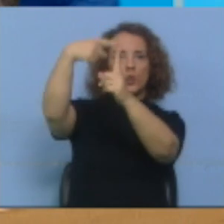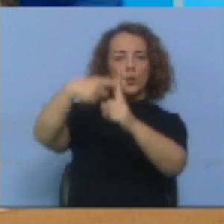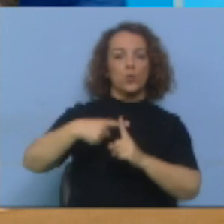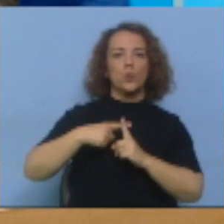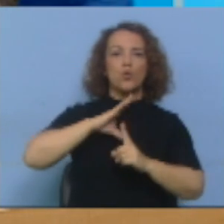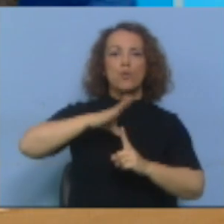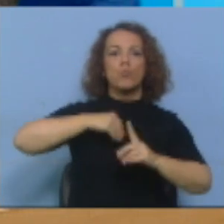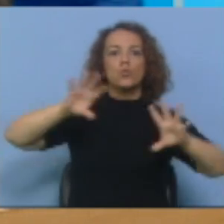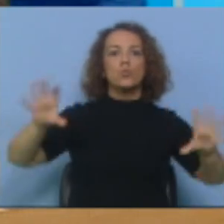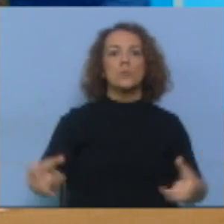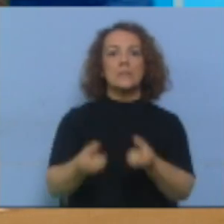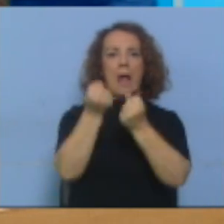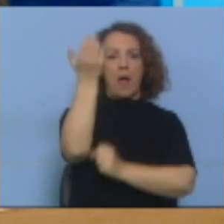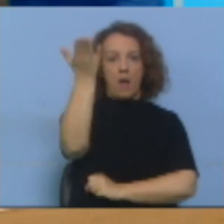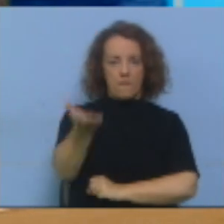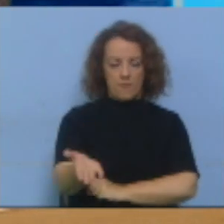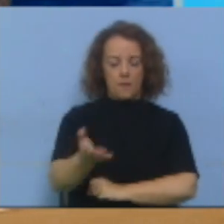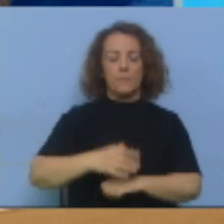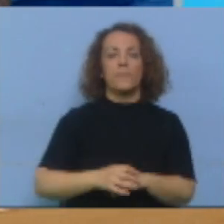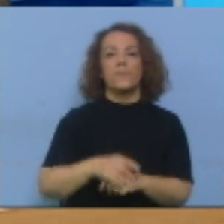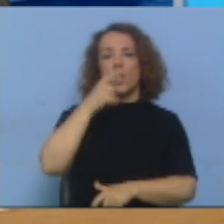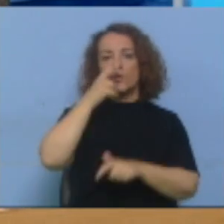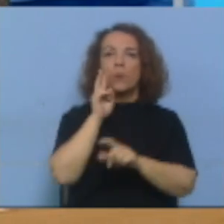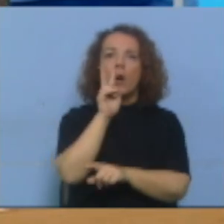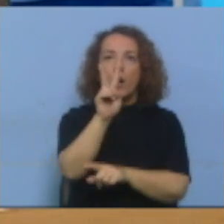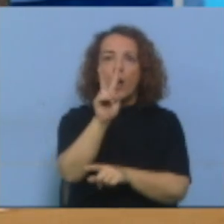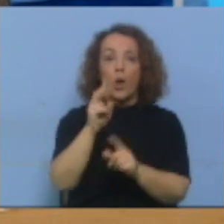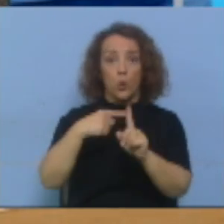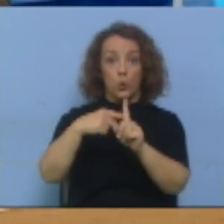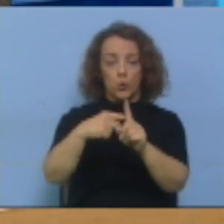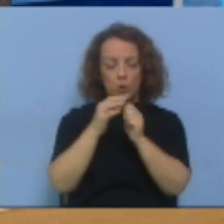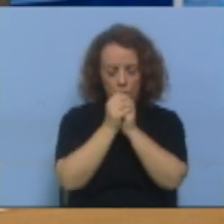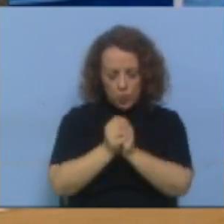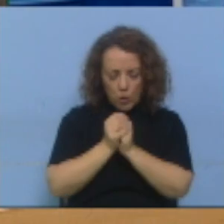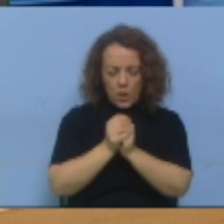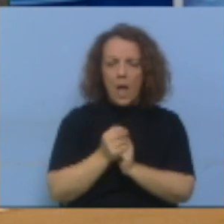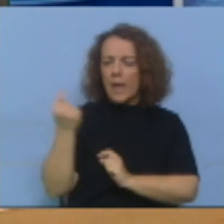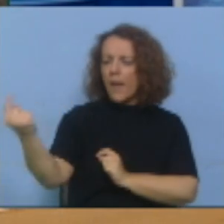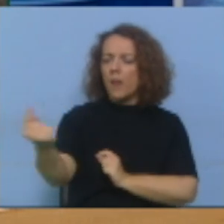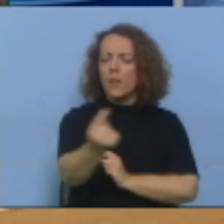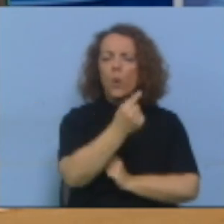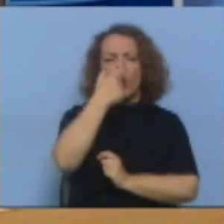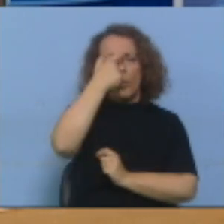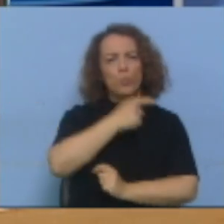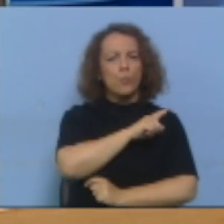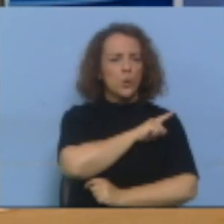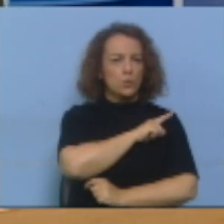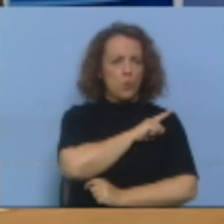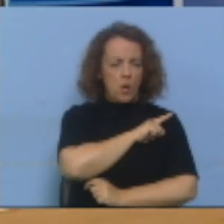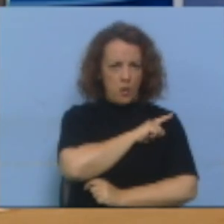mundo. E as pessoas adoram a cruz num gesto pessoal. Este ano,